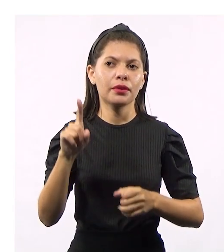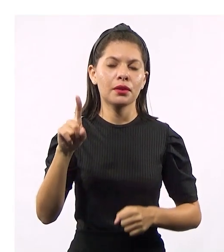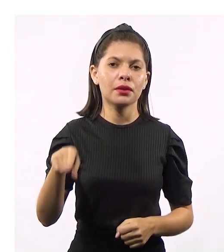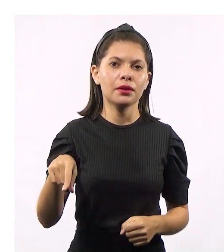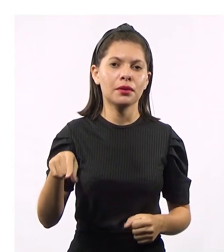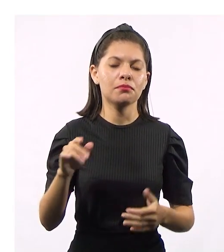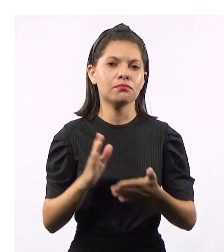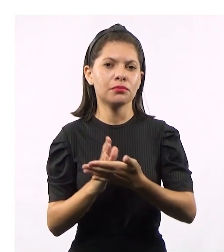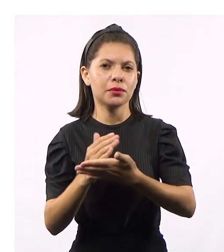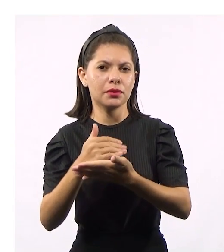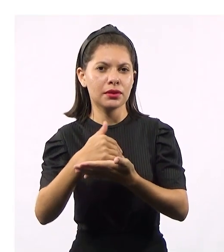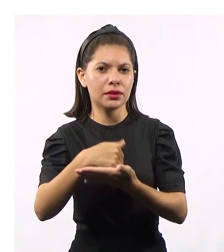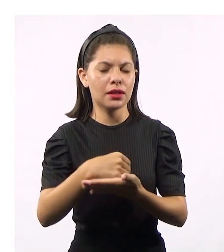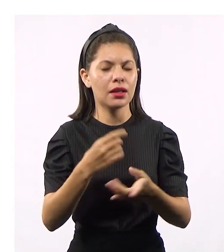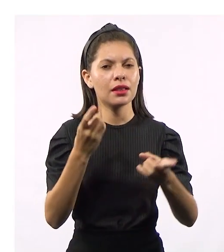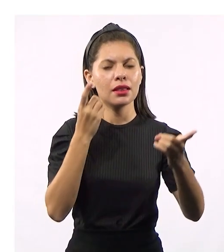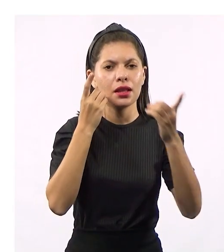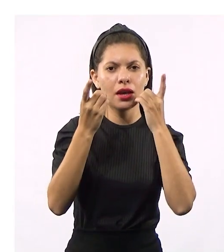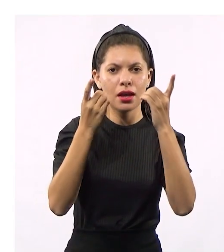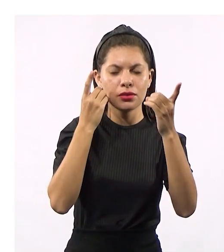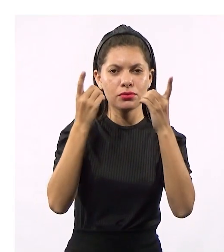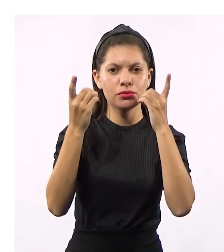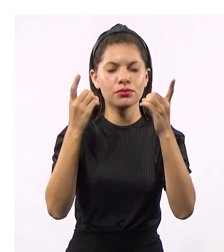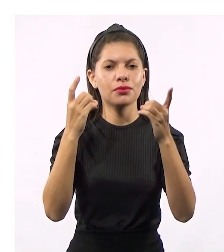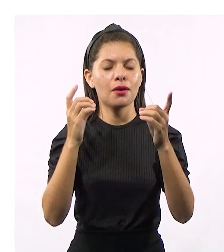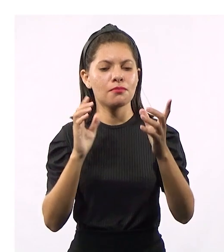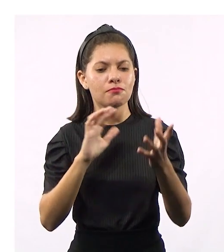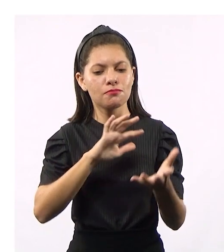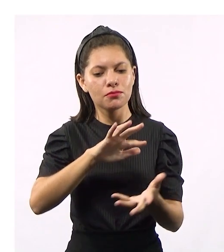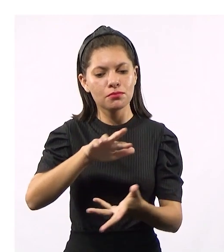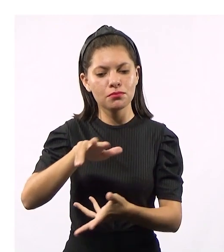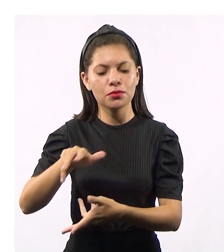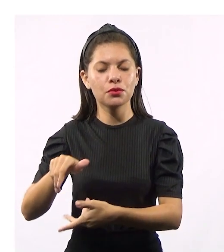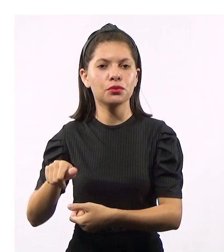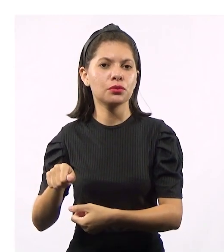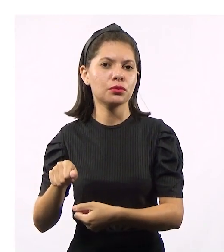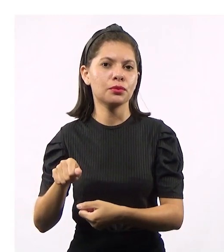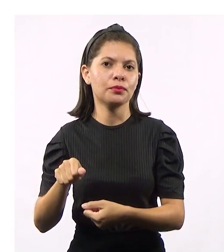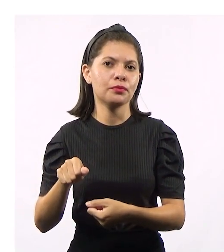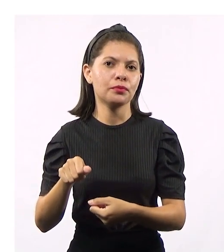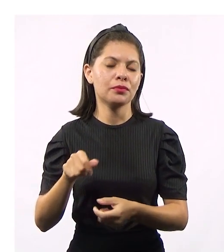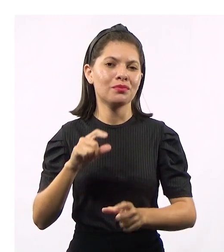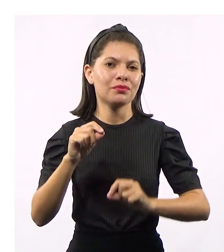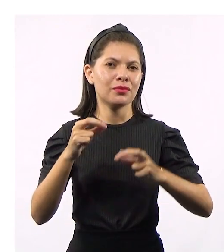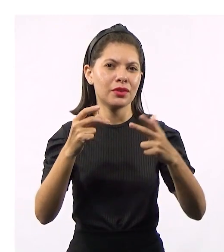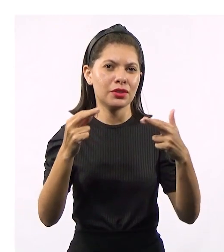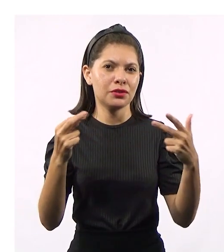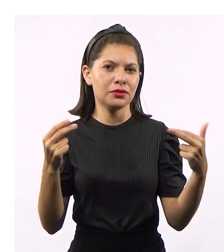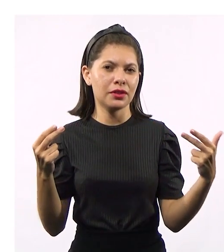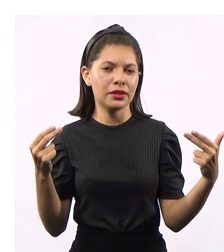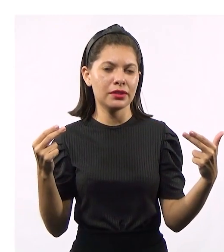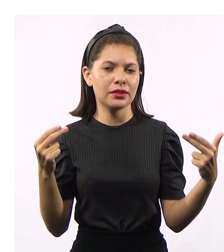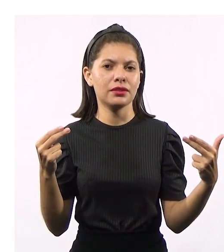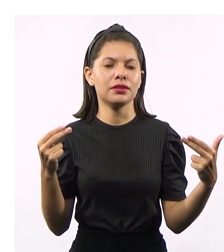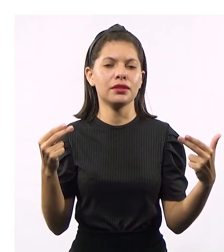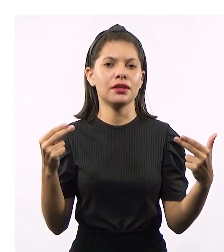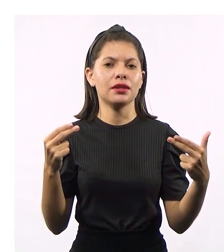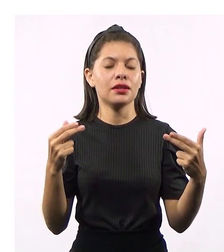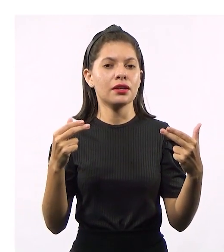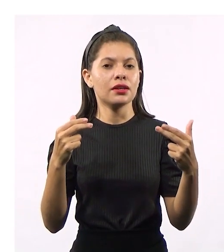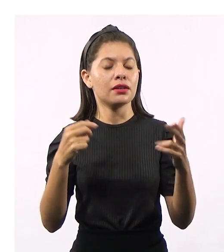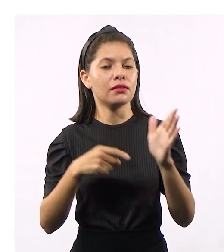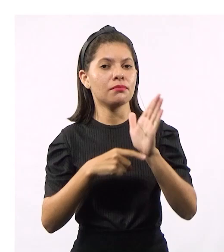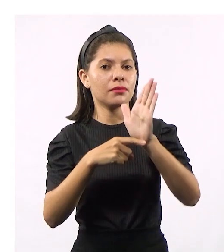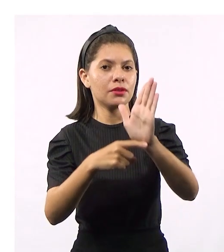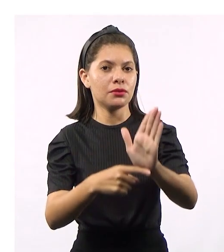mundo digital, a gente tem diversas ferramentas digitais que permitem essa coleta de dados, permitem elaborar questionários para a coleta de